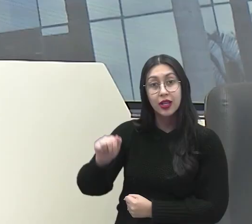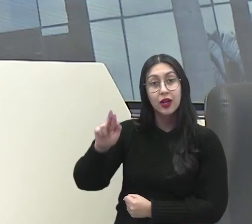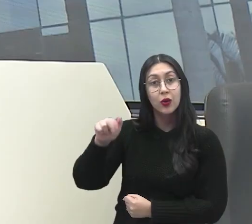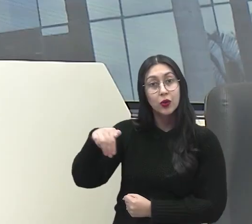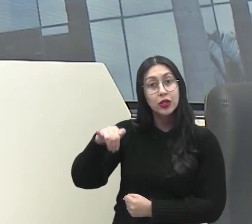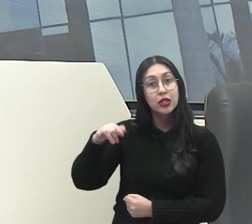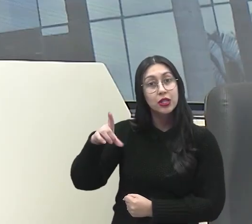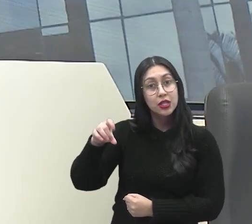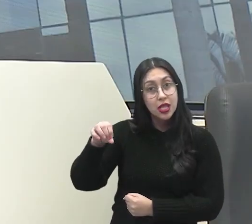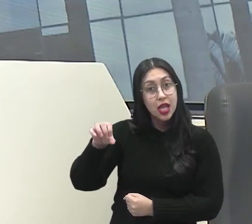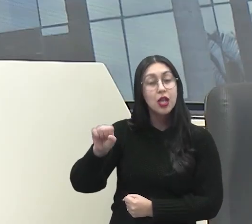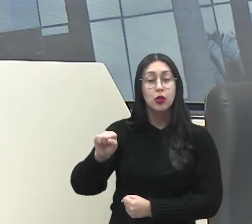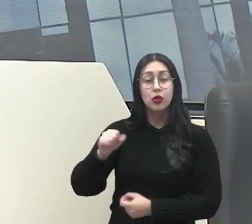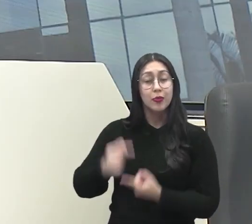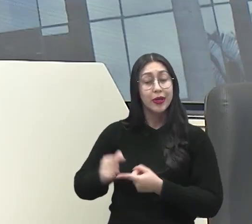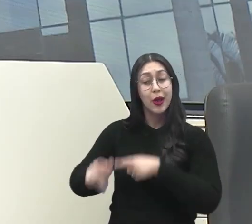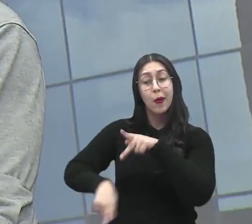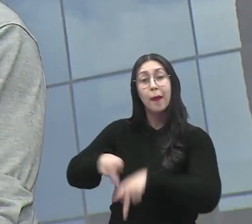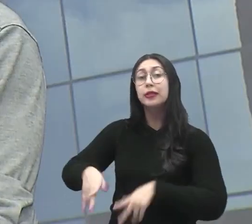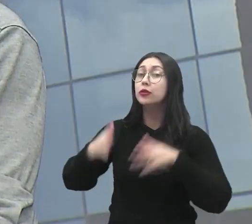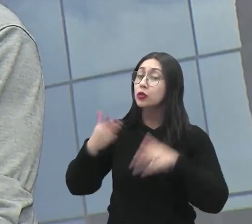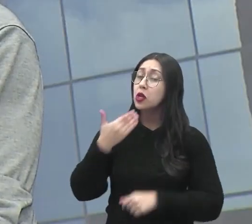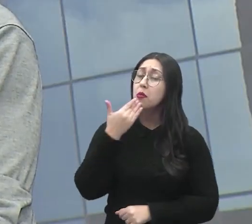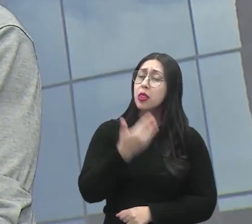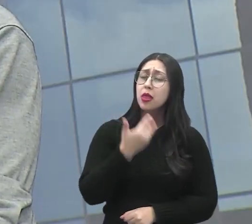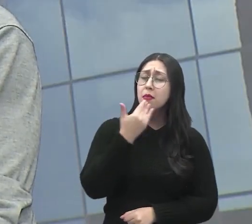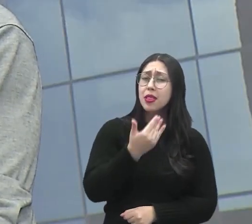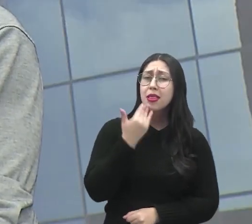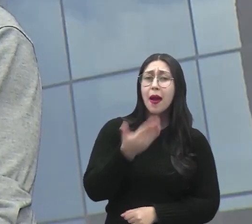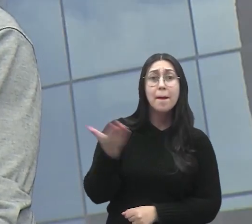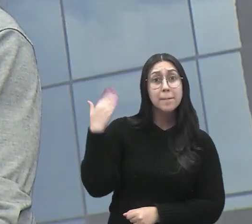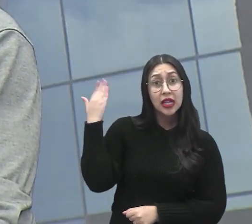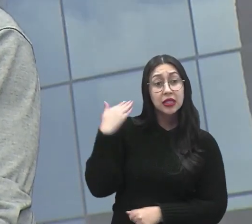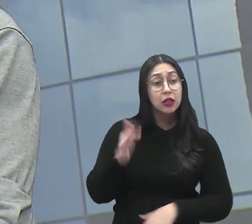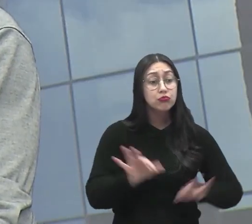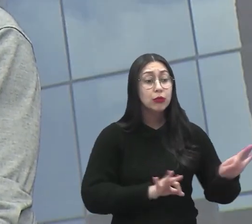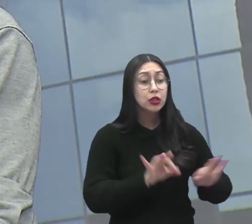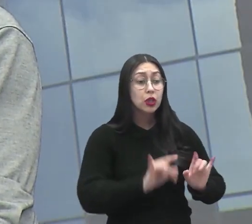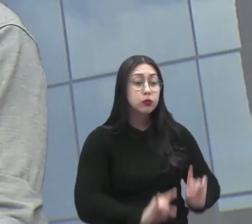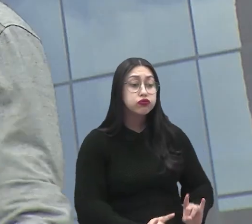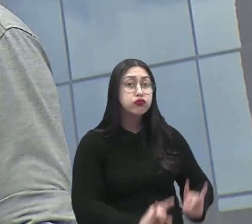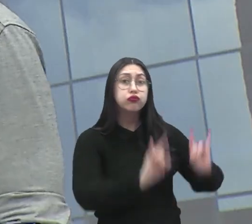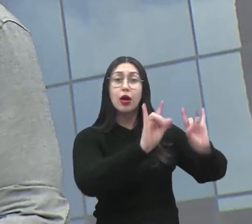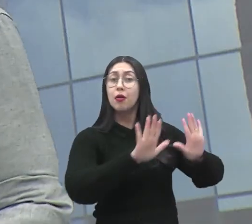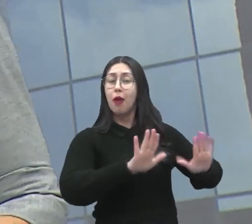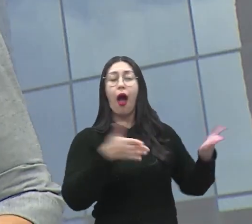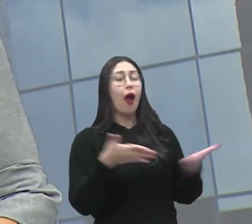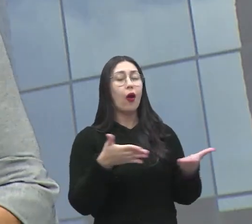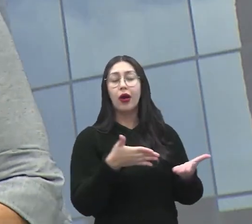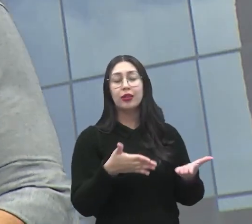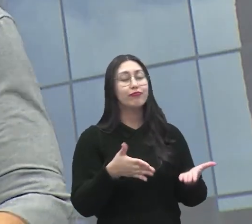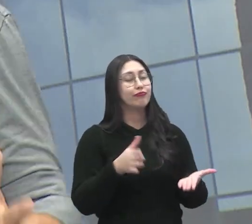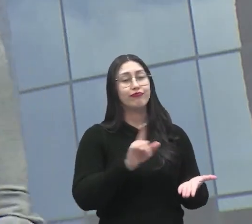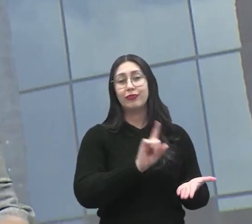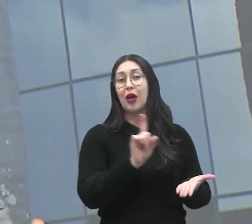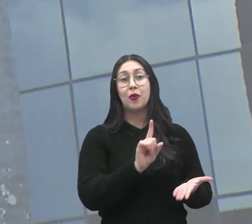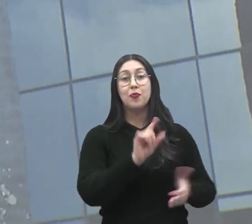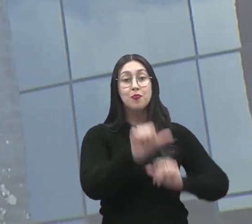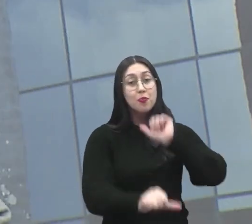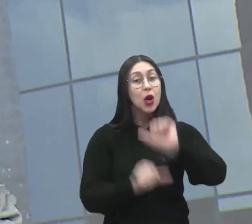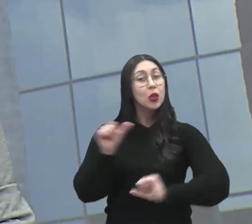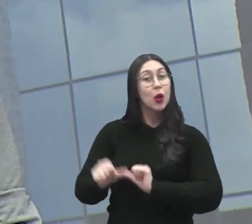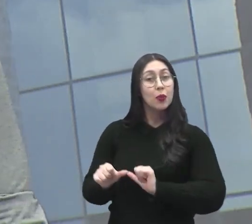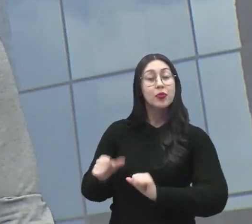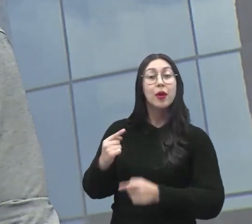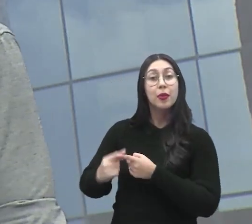Zona Norte, a pedido da comunidade. O espaço daria lugar a um conjunto habitacional que não será mais construído,